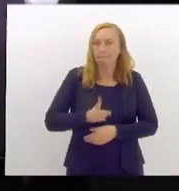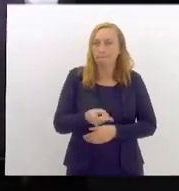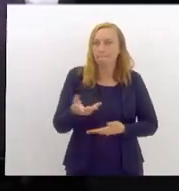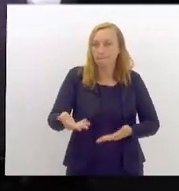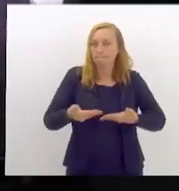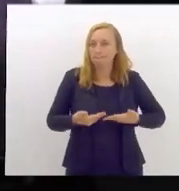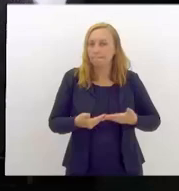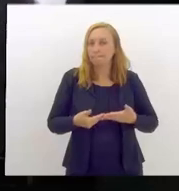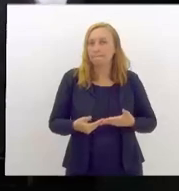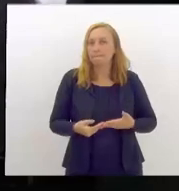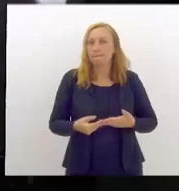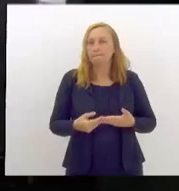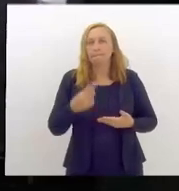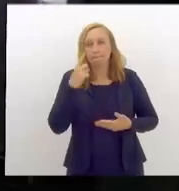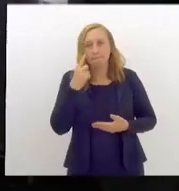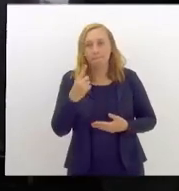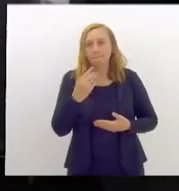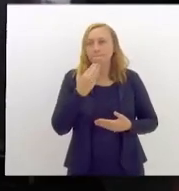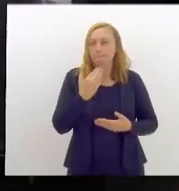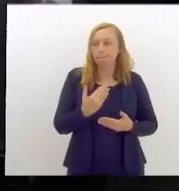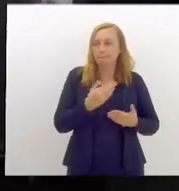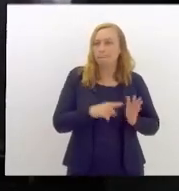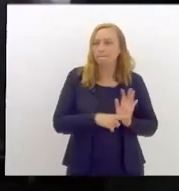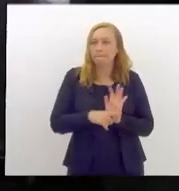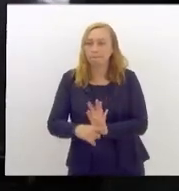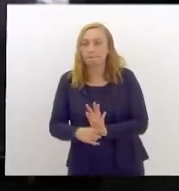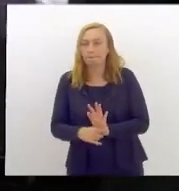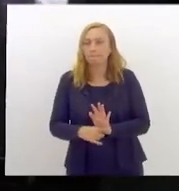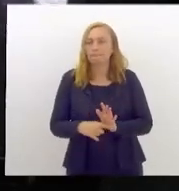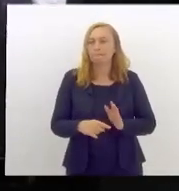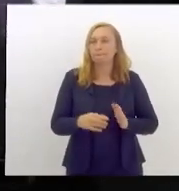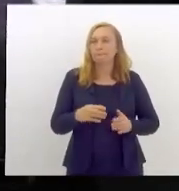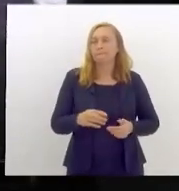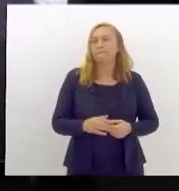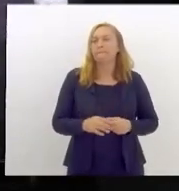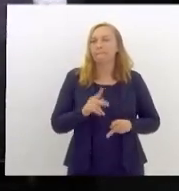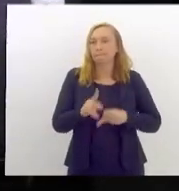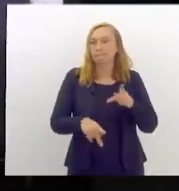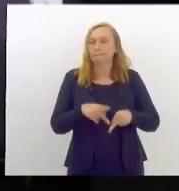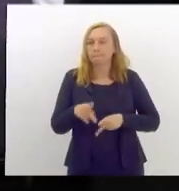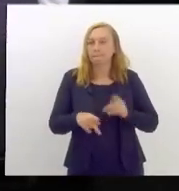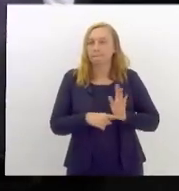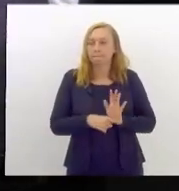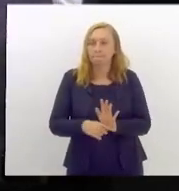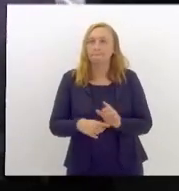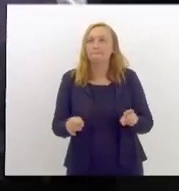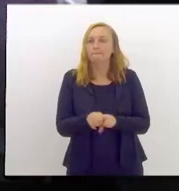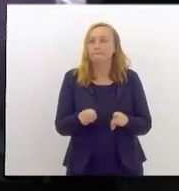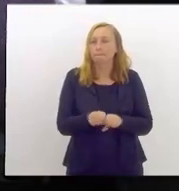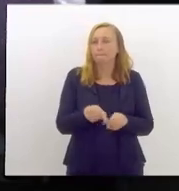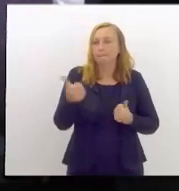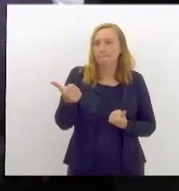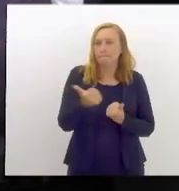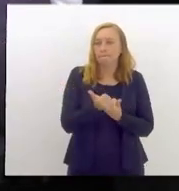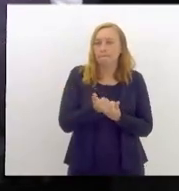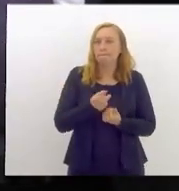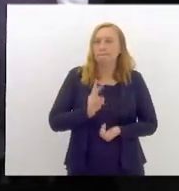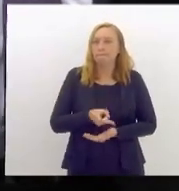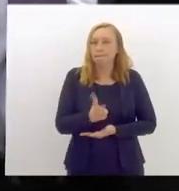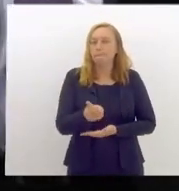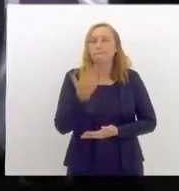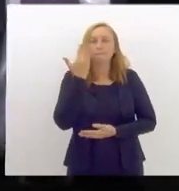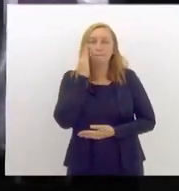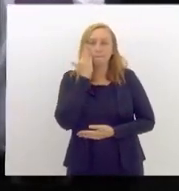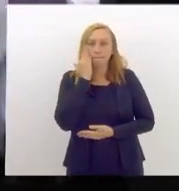me recebeu para ouvir meus pedidos de auxílio em demanda a sociedade e aos meus queridos colaboradores que sempre